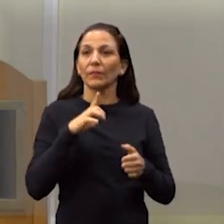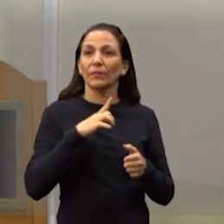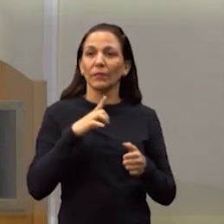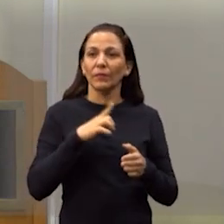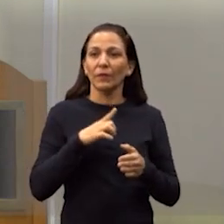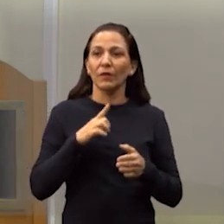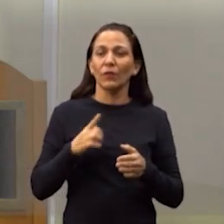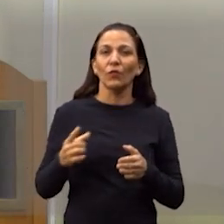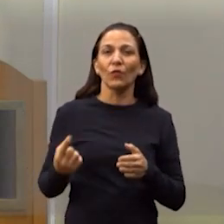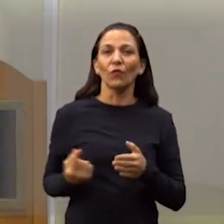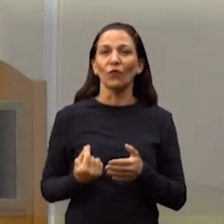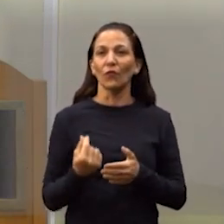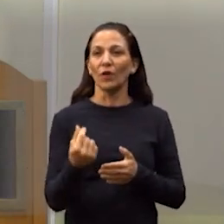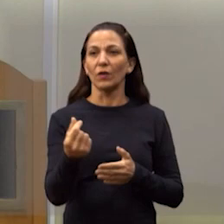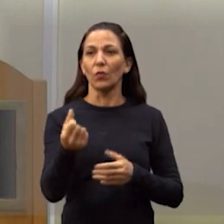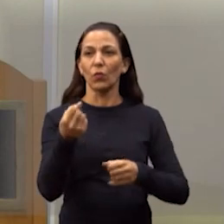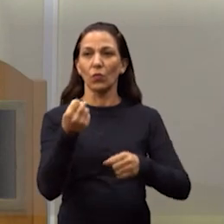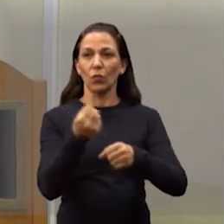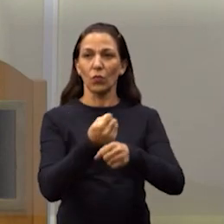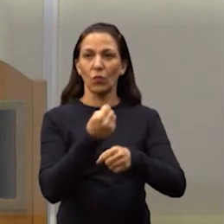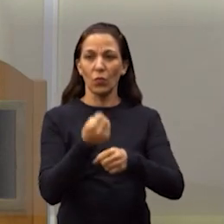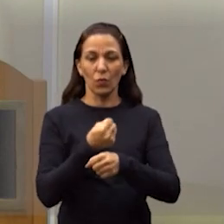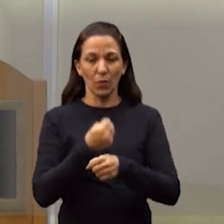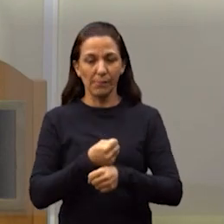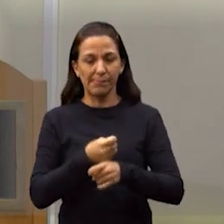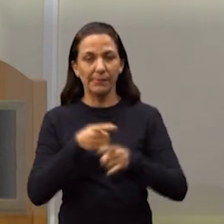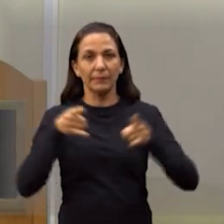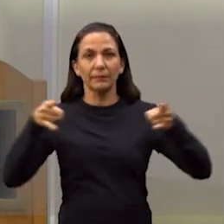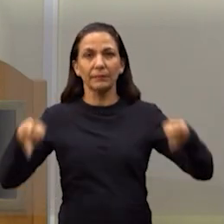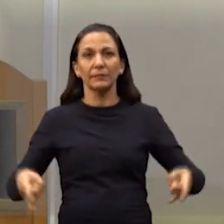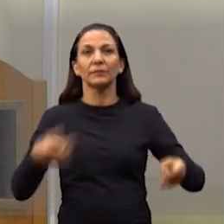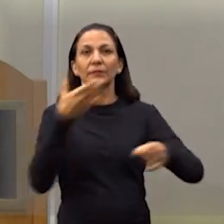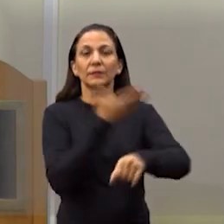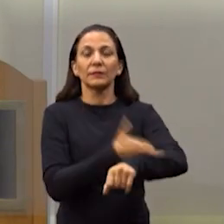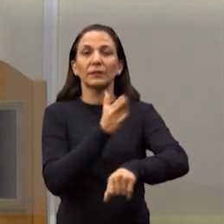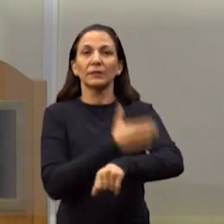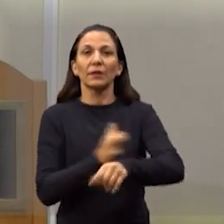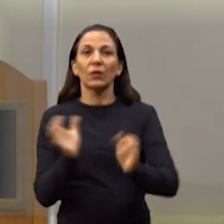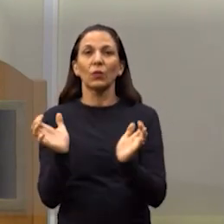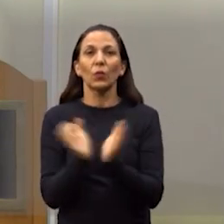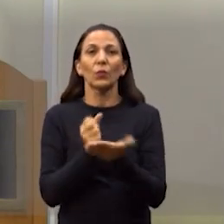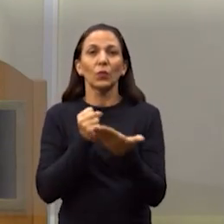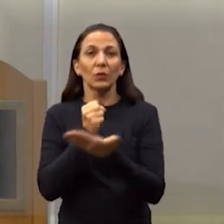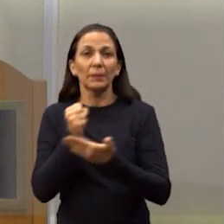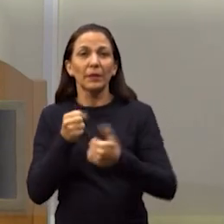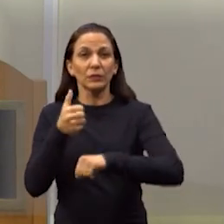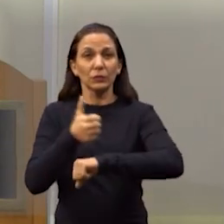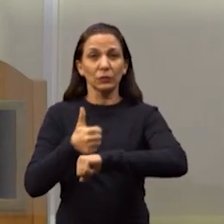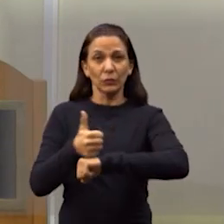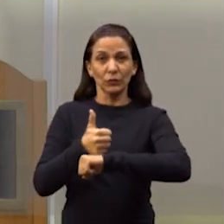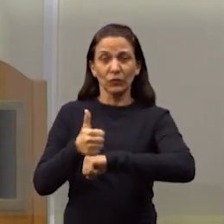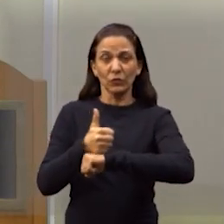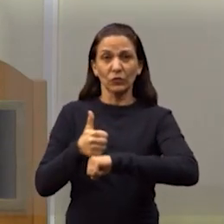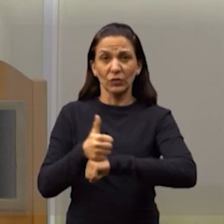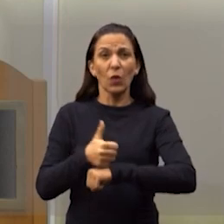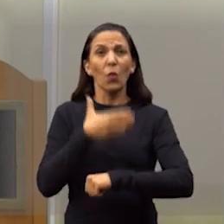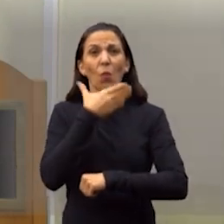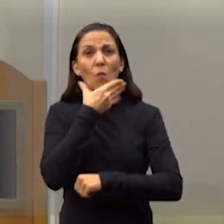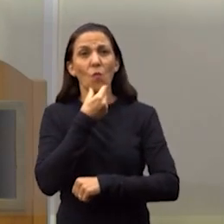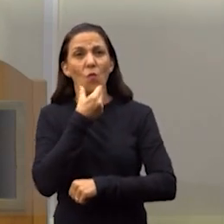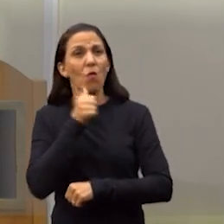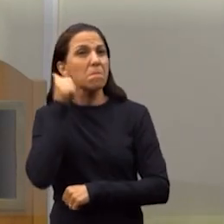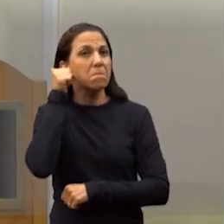financeiro para construir os campos de treinamentos das equipes de base e profissionais tanto do masculino